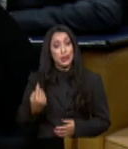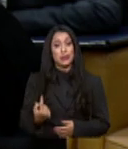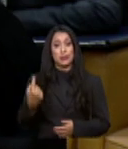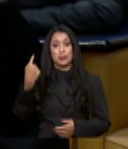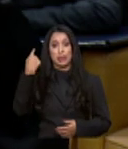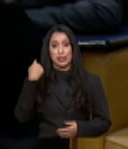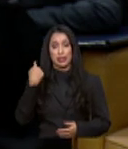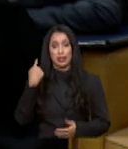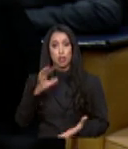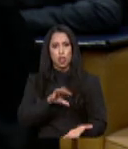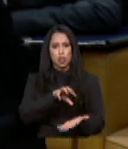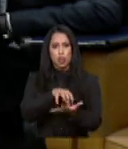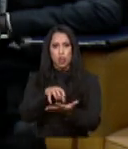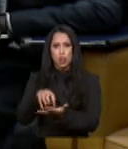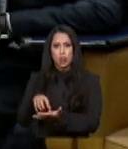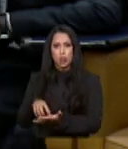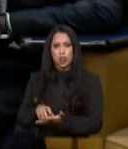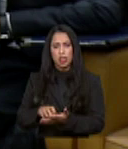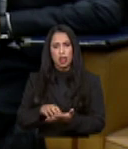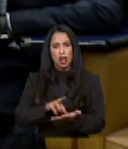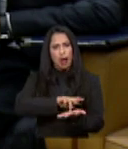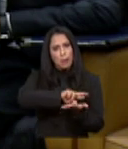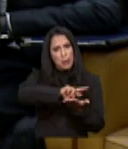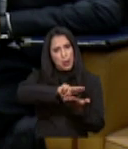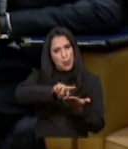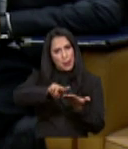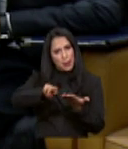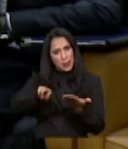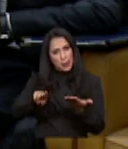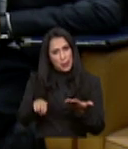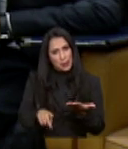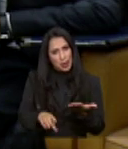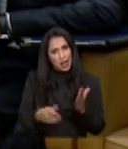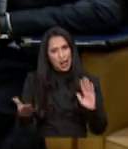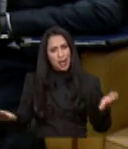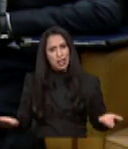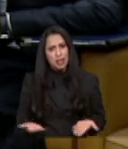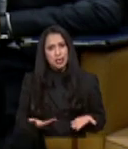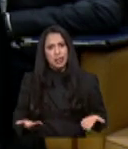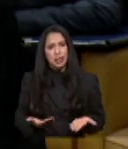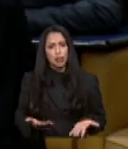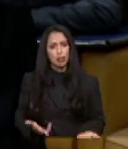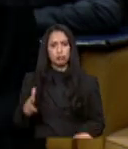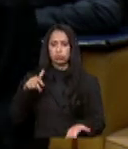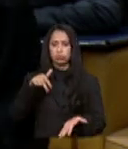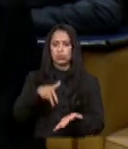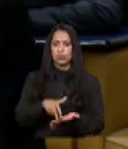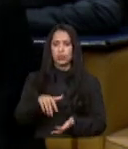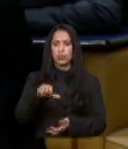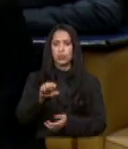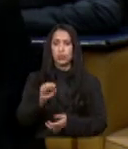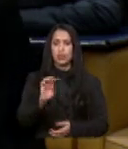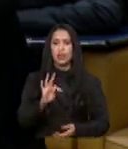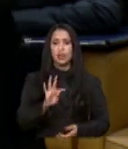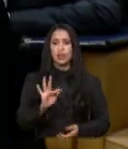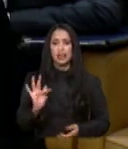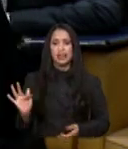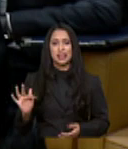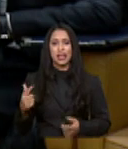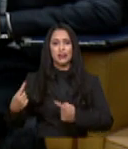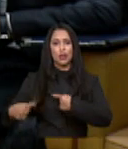As organizações que aqui, em sua diversidade, se colocam perante o Supremo Tribunal Federal num